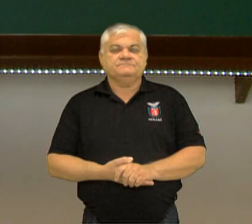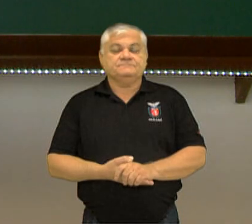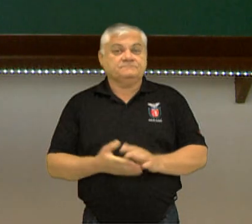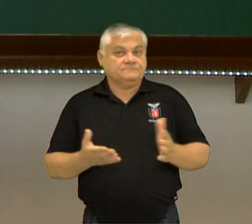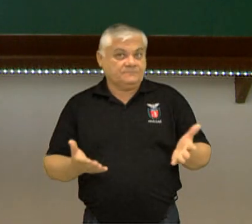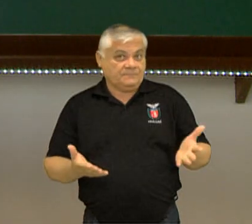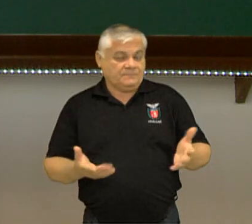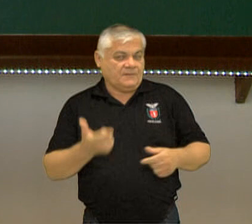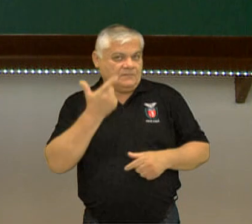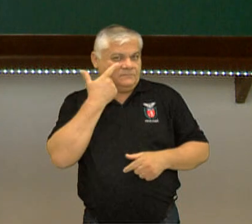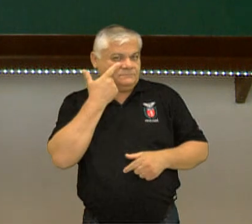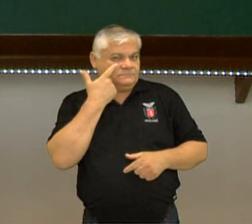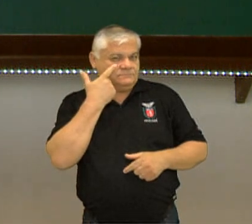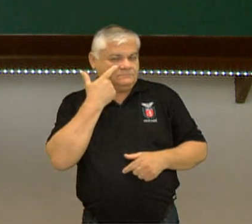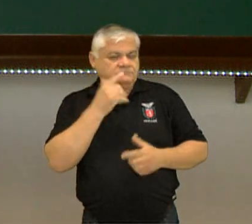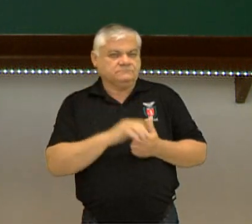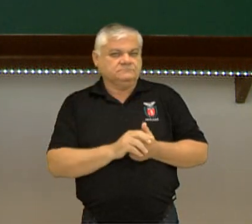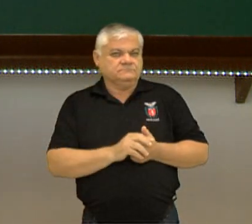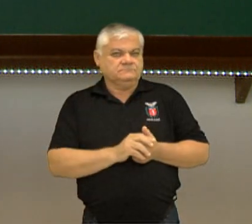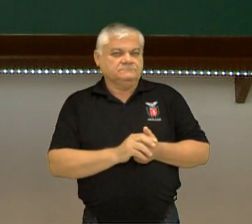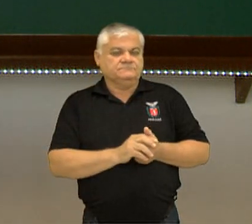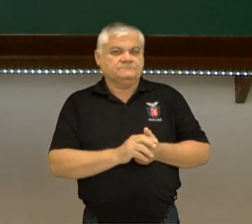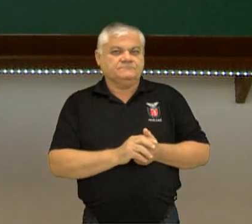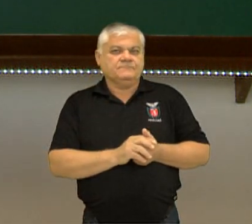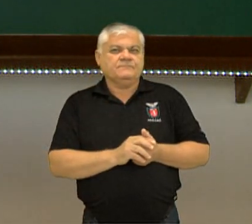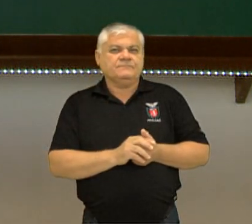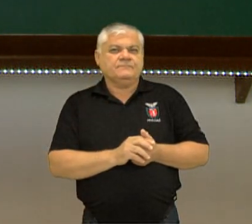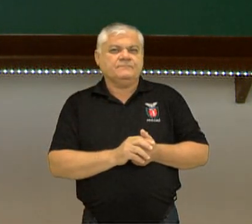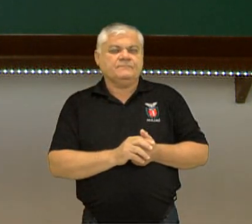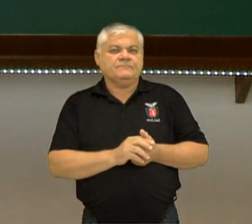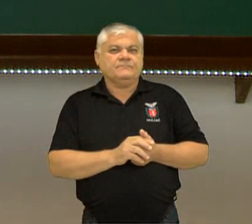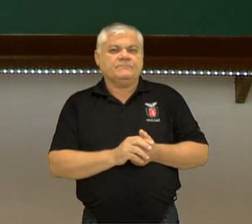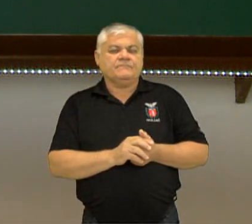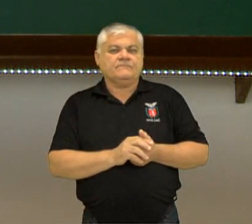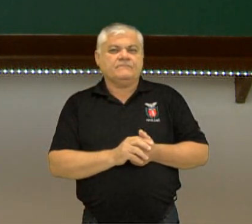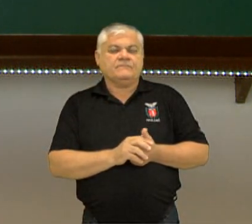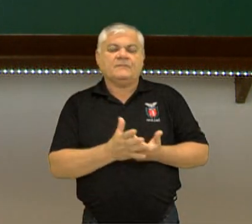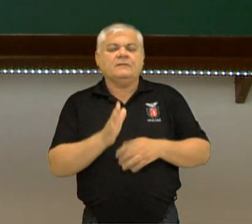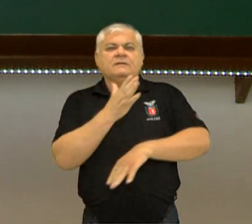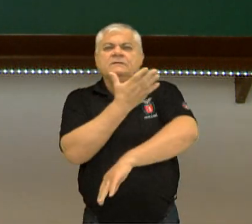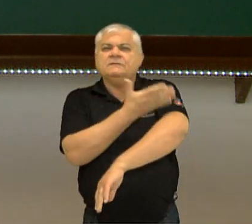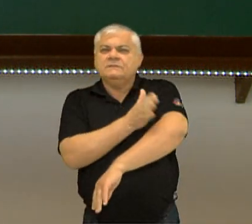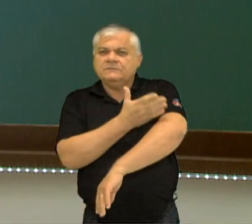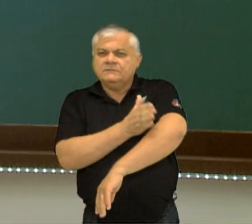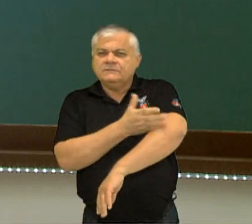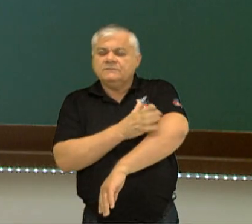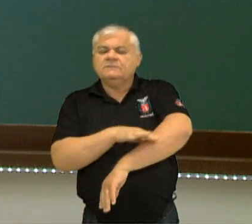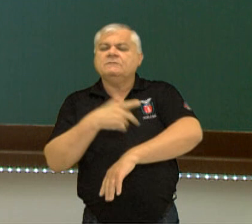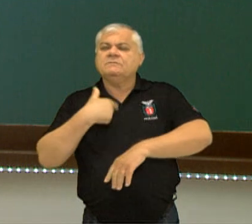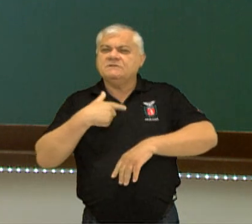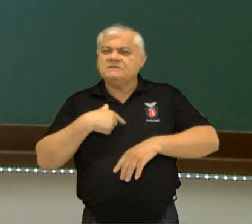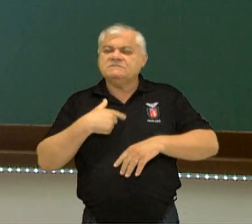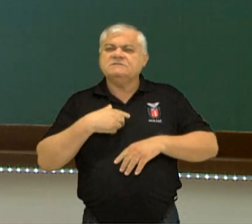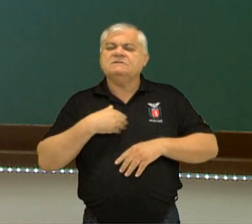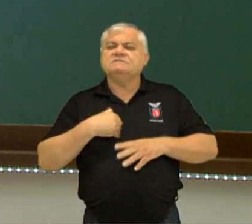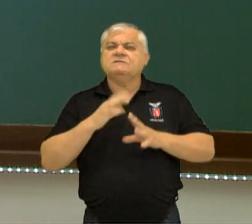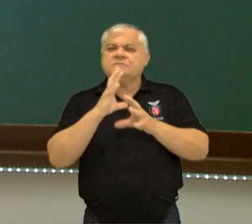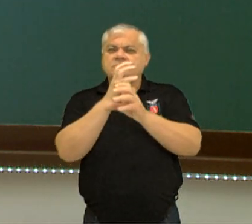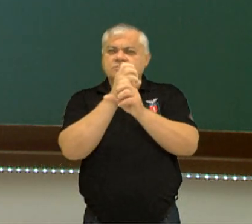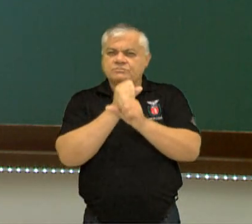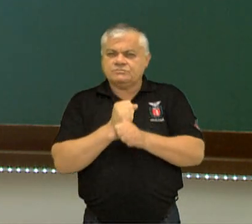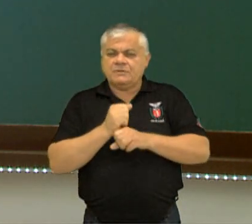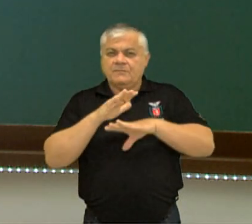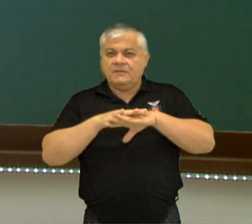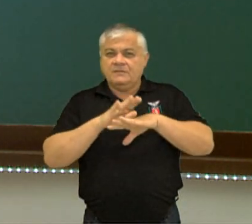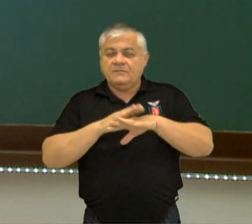Então, pessoal, vamos fazer a correção? Olha só, qualquer exercício, principalmente os que envolvem cálculo, você tem que pegar os